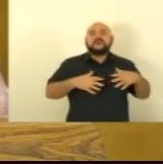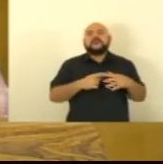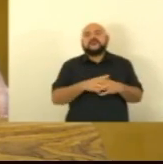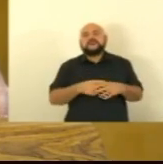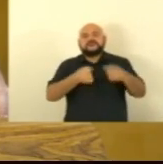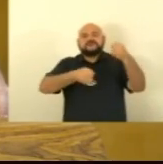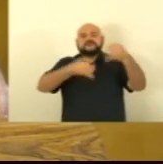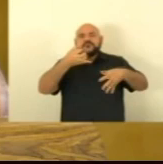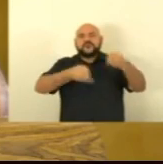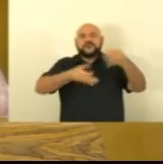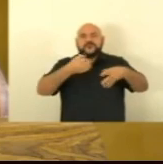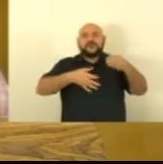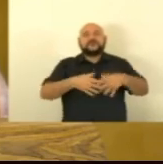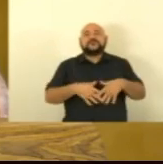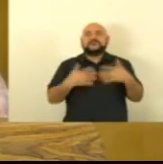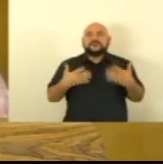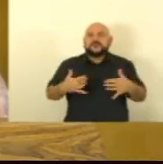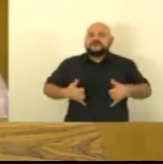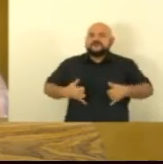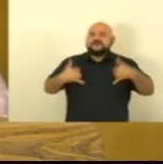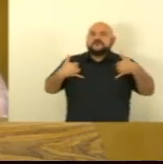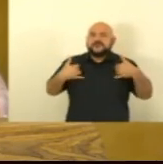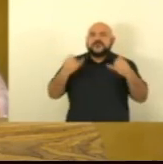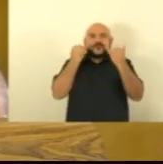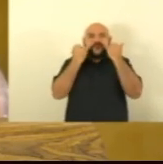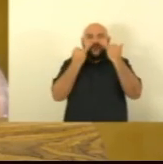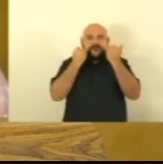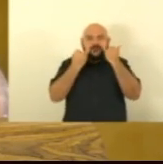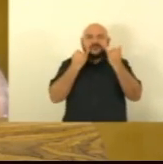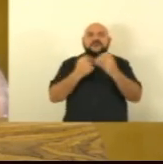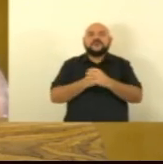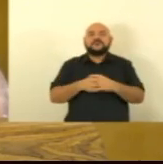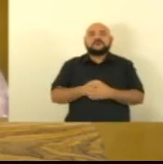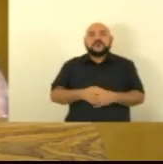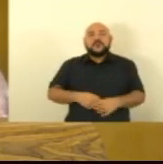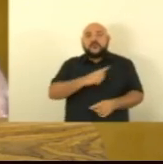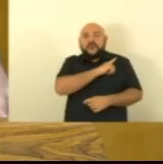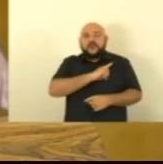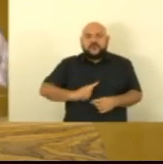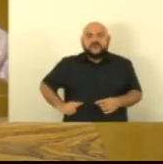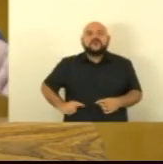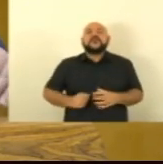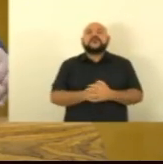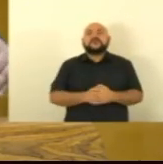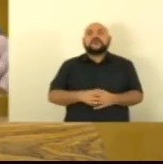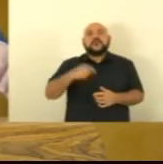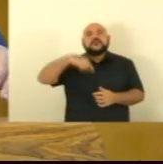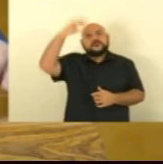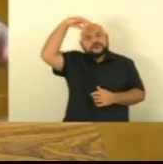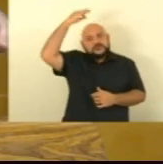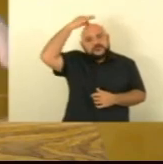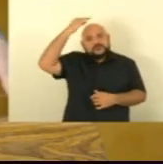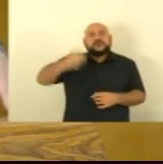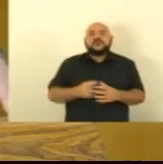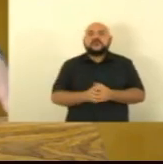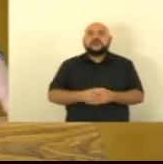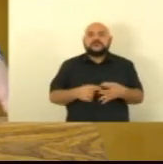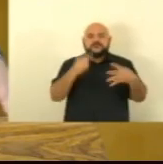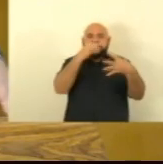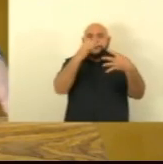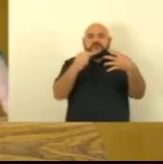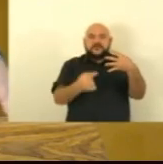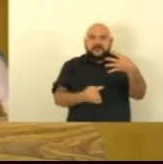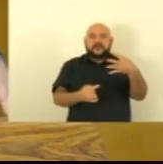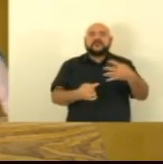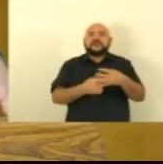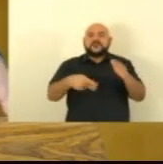nós recebemos essa informação de que o governo do Estado do Espírito Santo, através da Polícia Militar, Polícia Civil, a Secretaria de